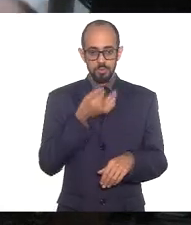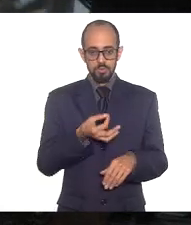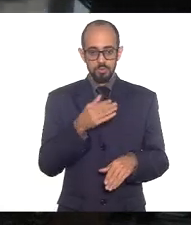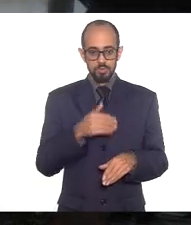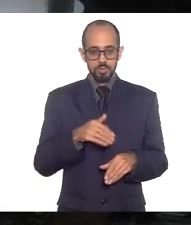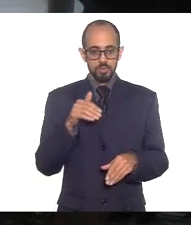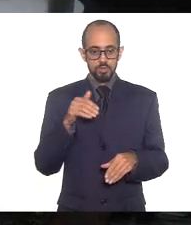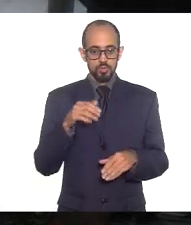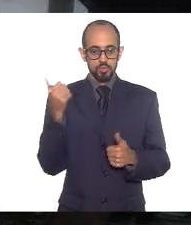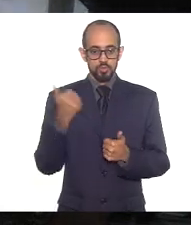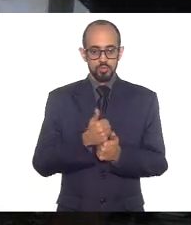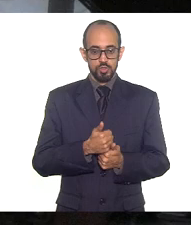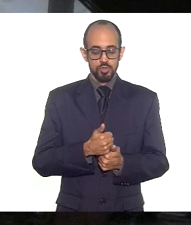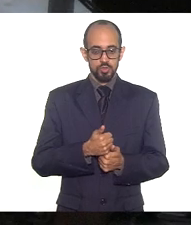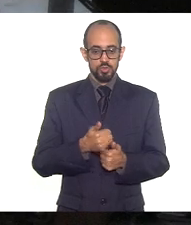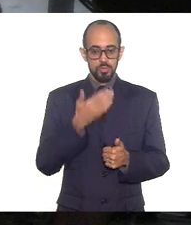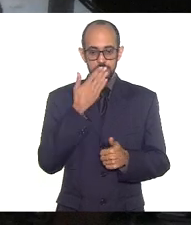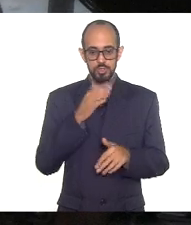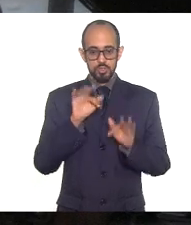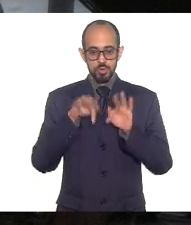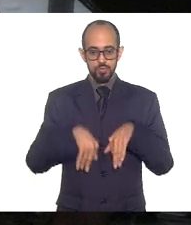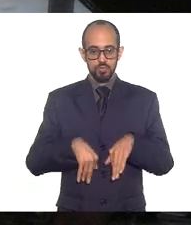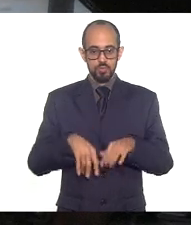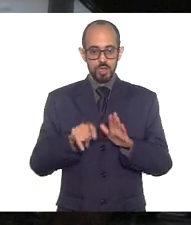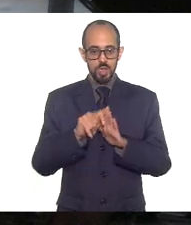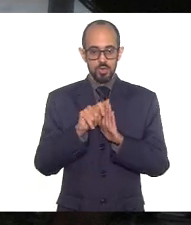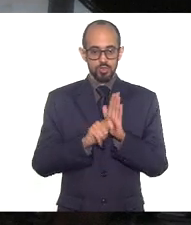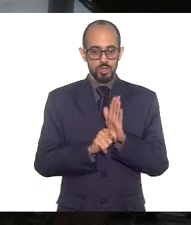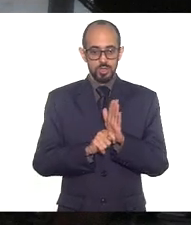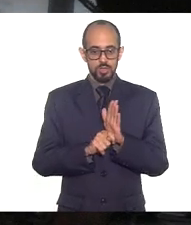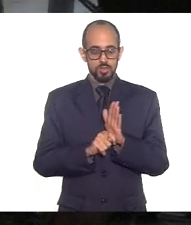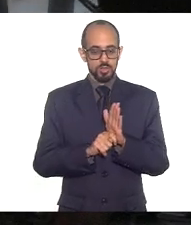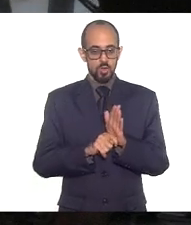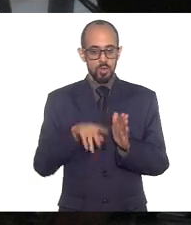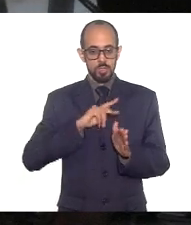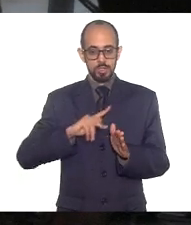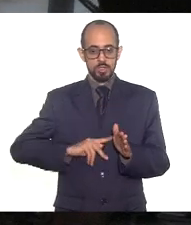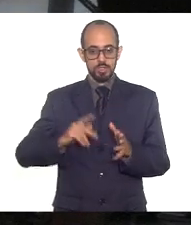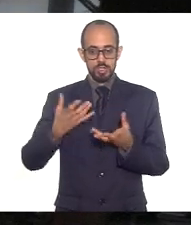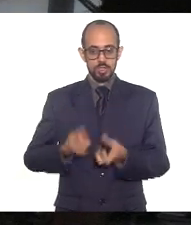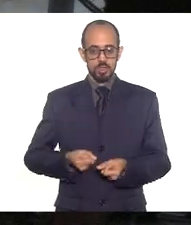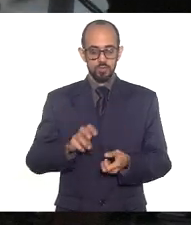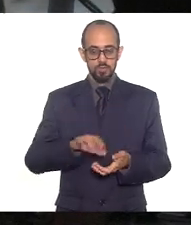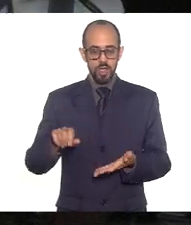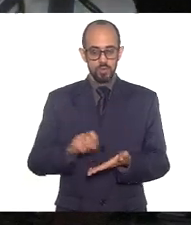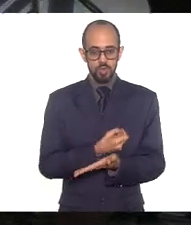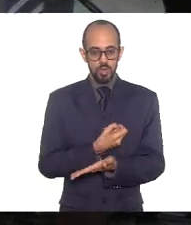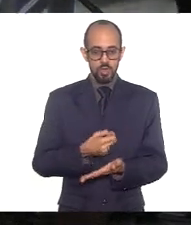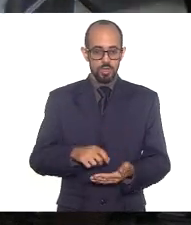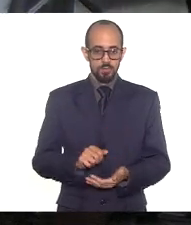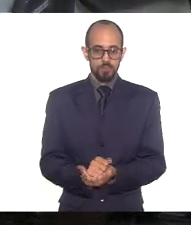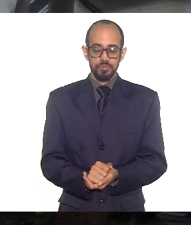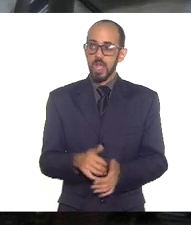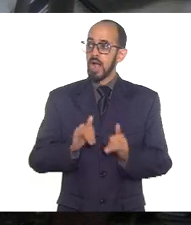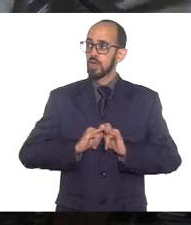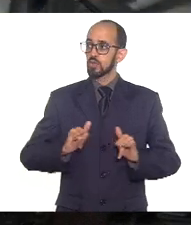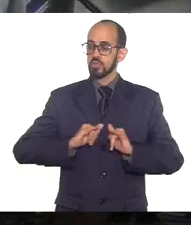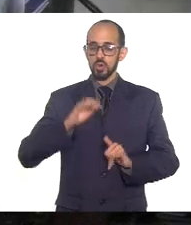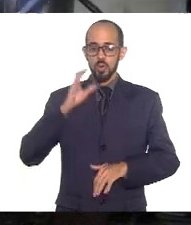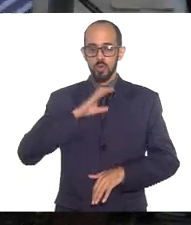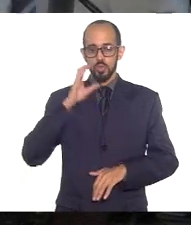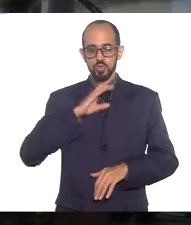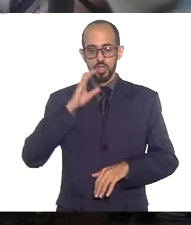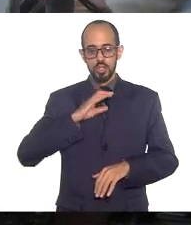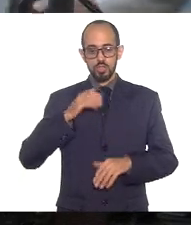comissão de concessão do título forma final de redação que a presença de férias e os que aprovam ver mesmo então aprovado vai autógrafo anuncio em regime de urgência